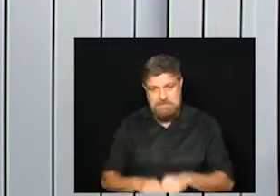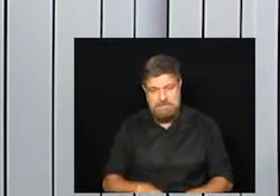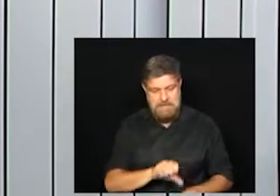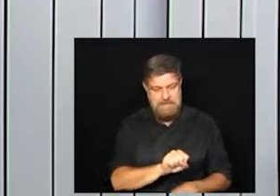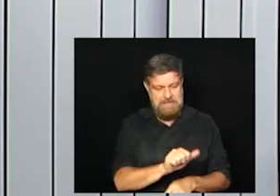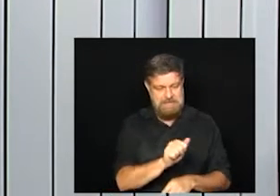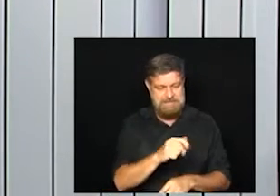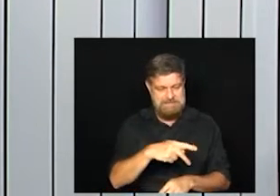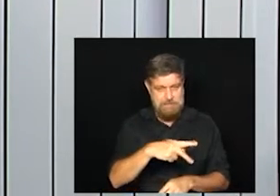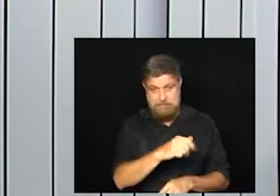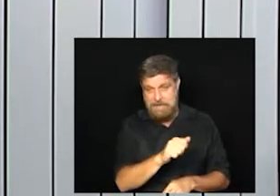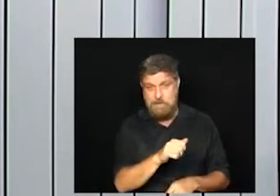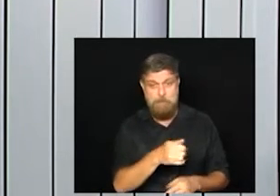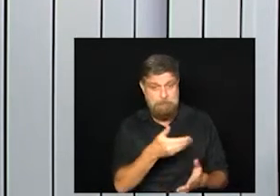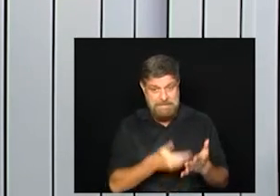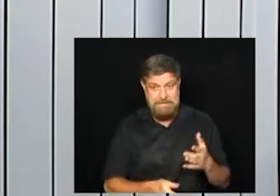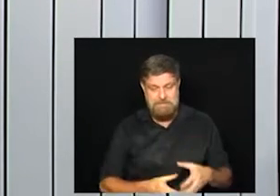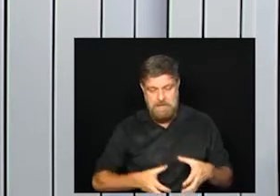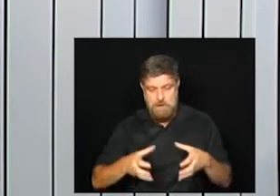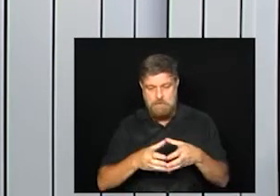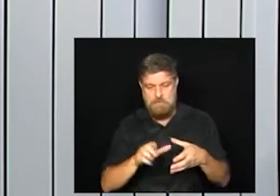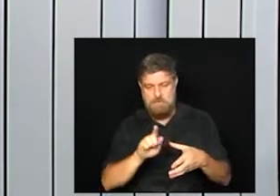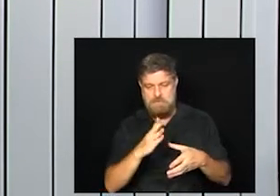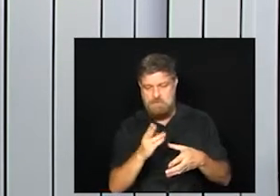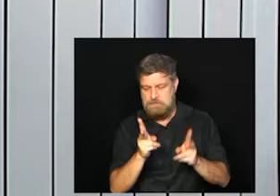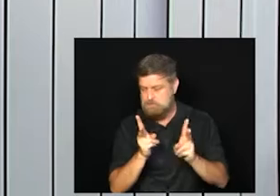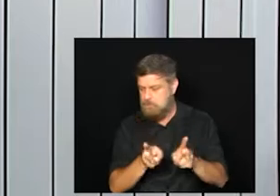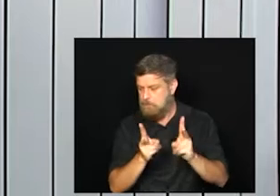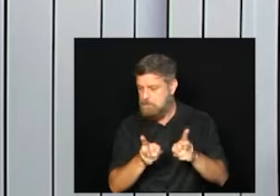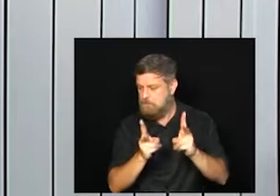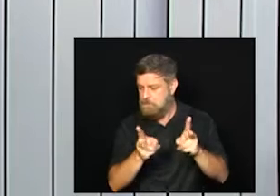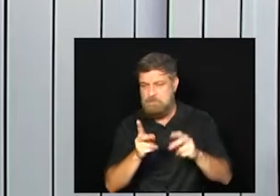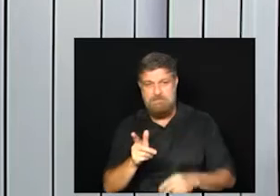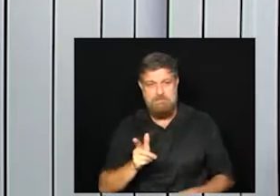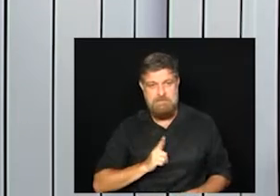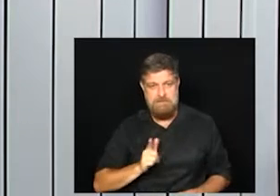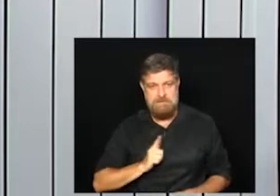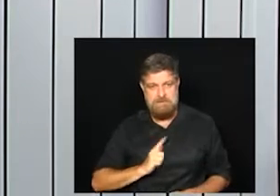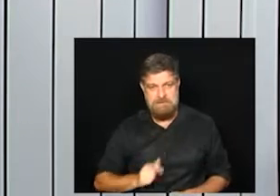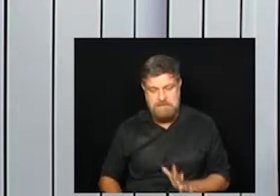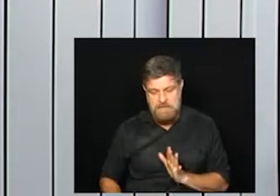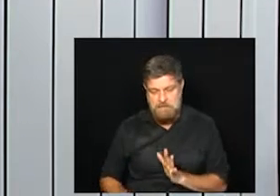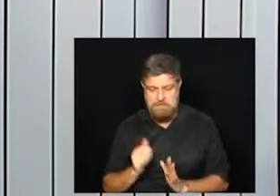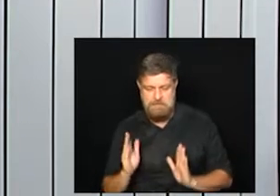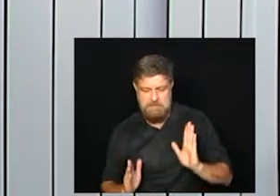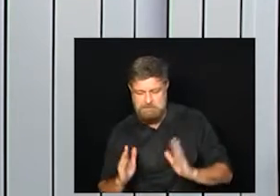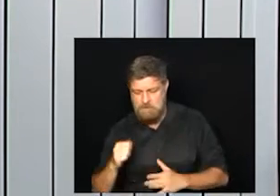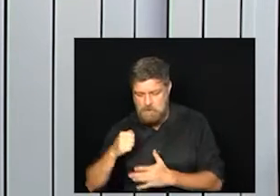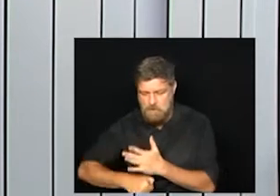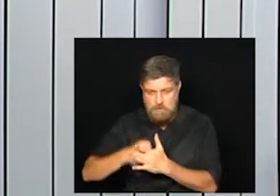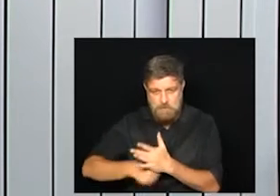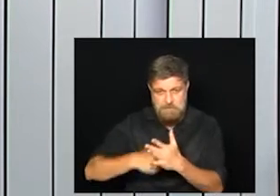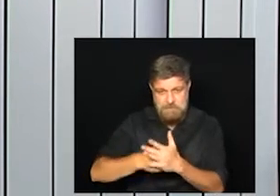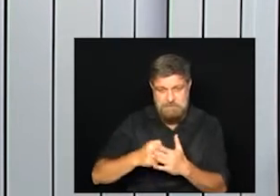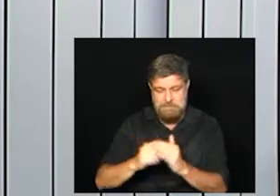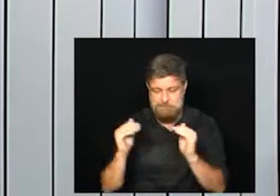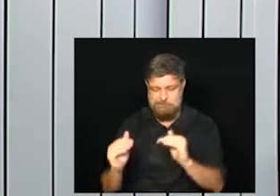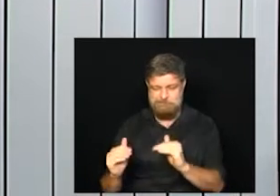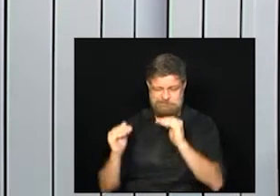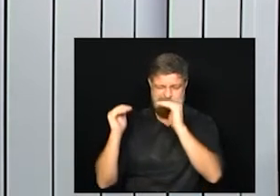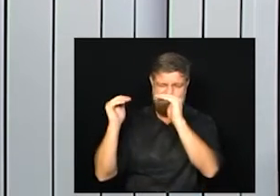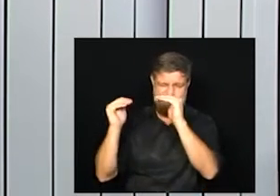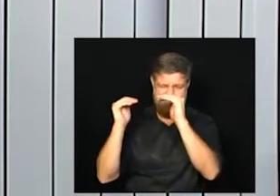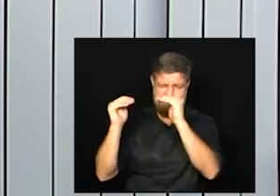Corrêa para se manter no G4 da competição, mas vai terminar este primeiro turno brigando na parte de cima da